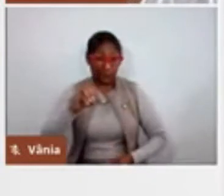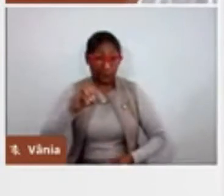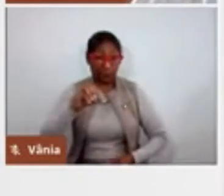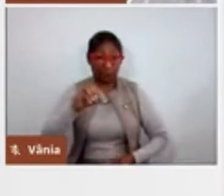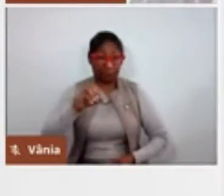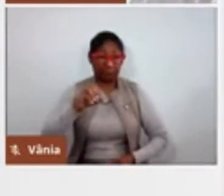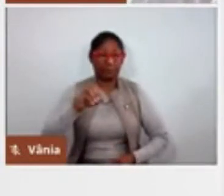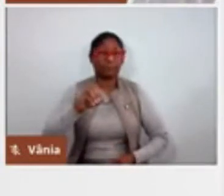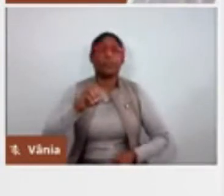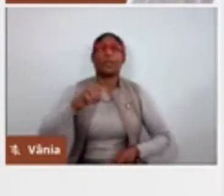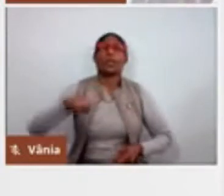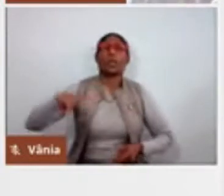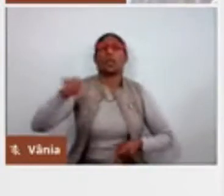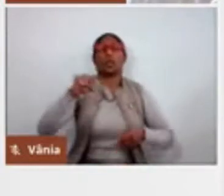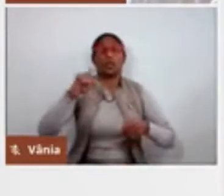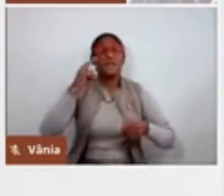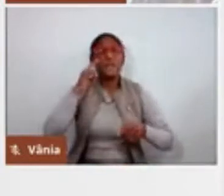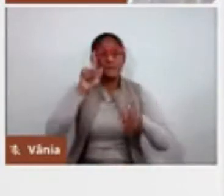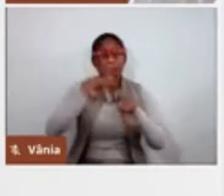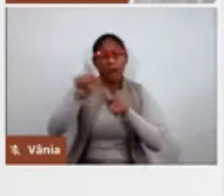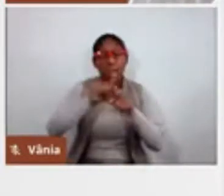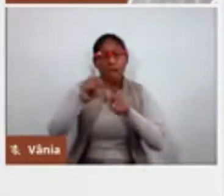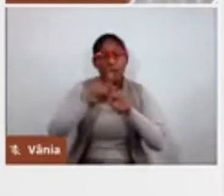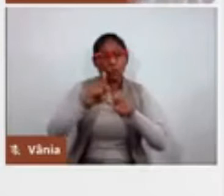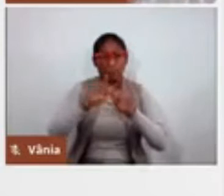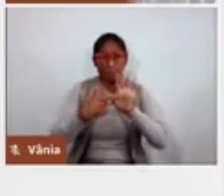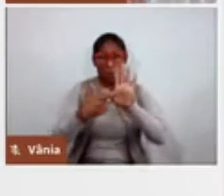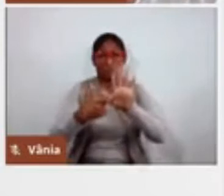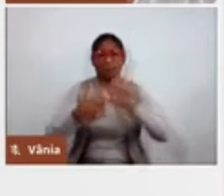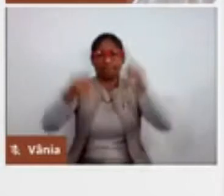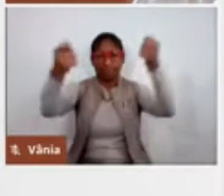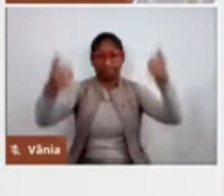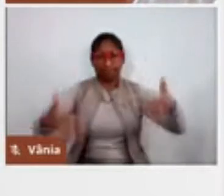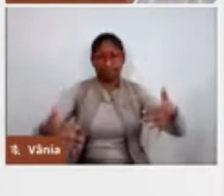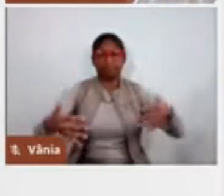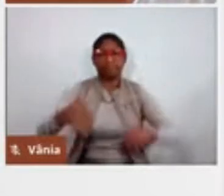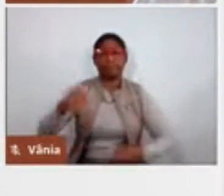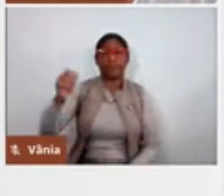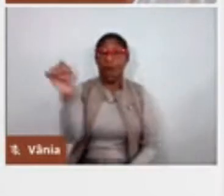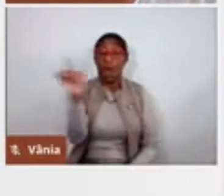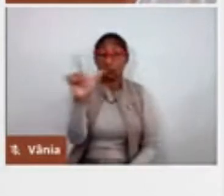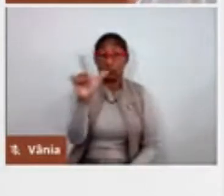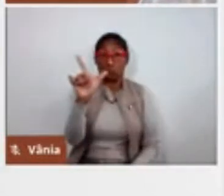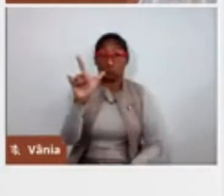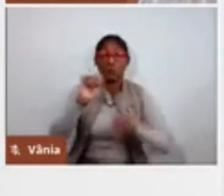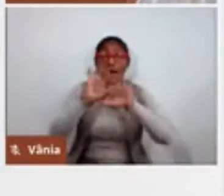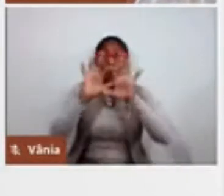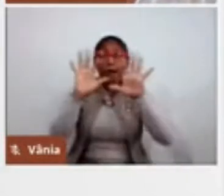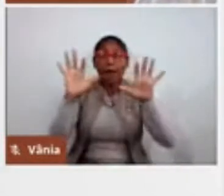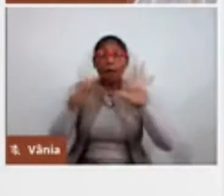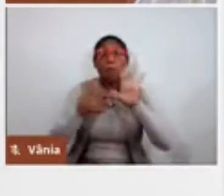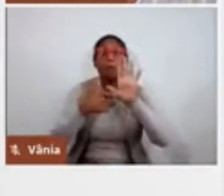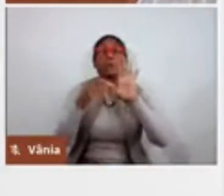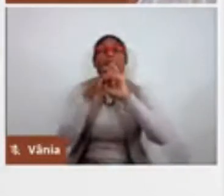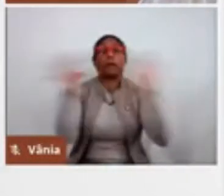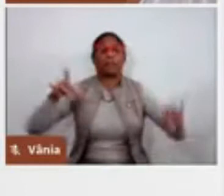está acompanhando aqui esse gráfico, ele diz o seguinte, ali na parte azul clara, o número de leitos livres.